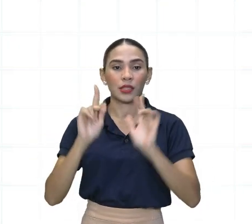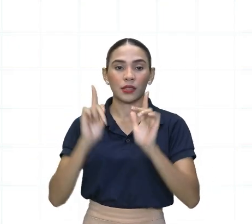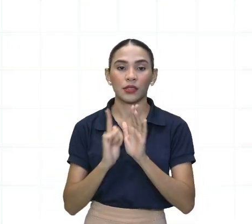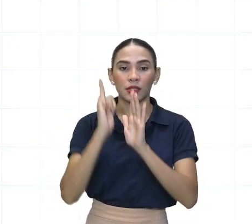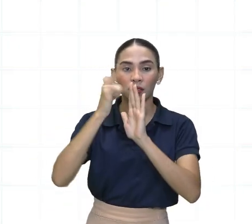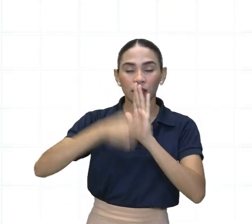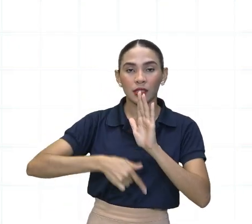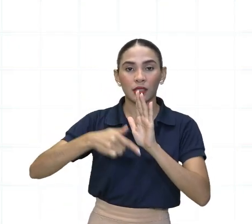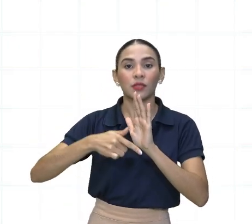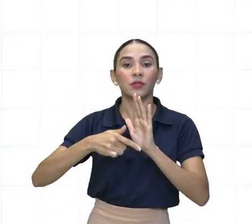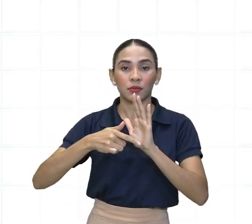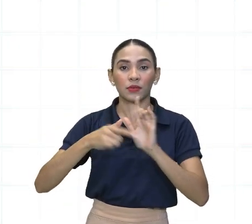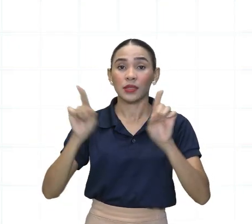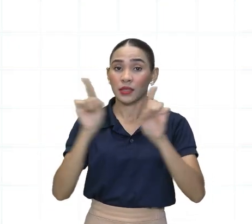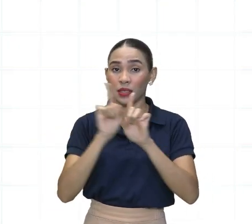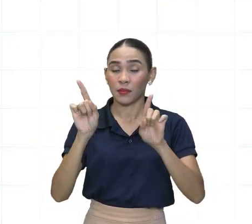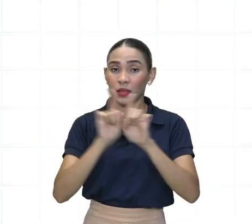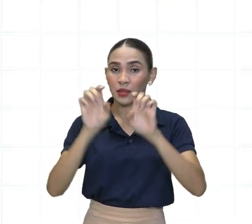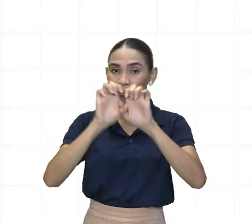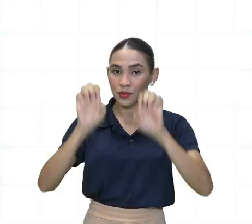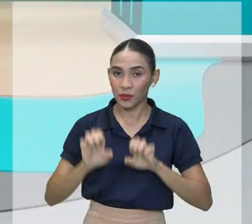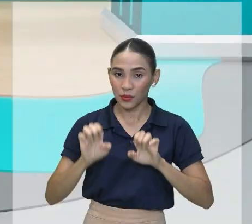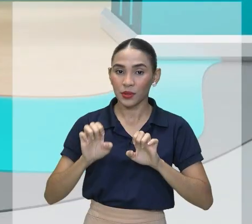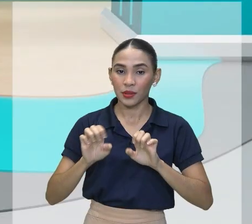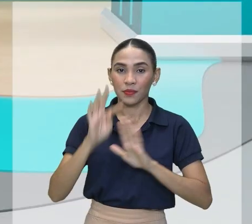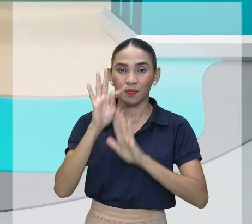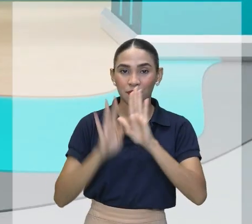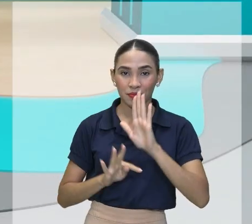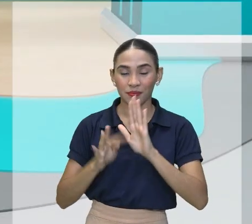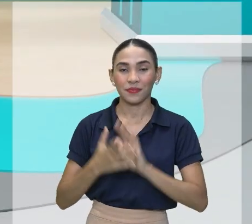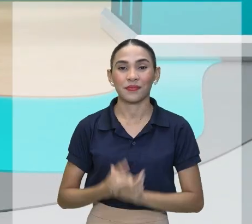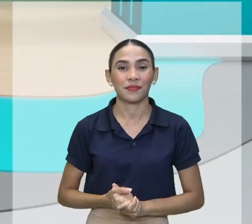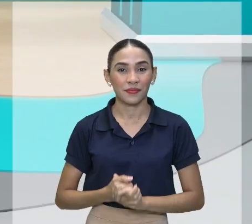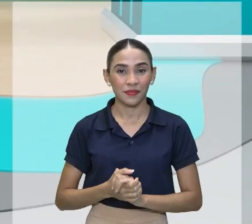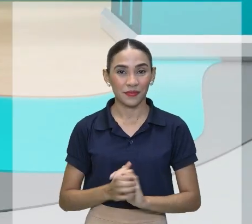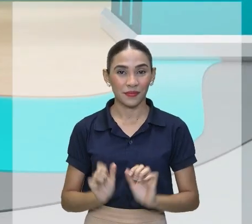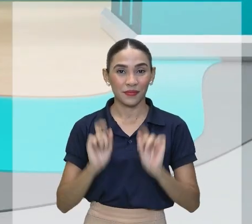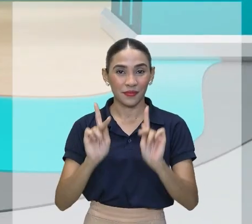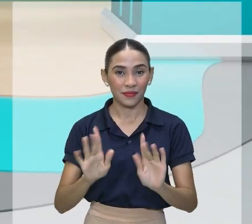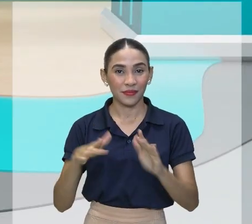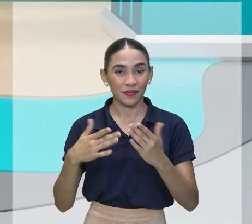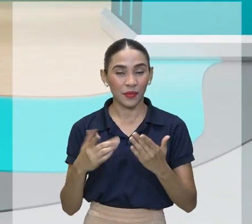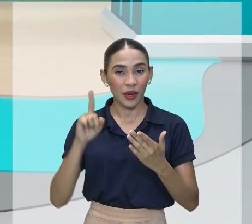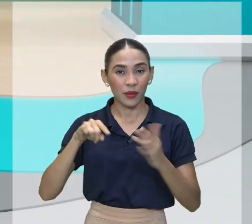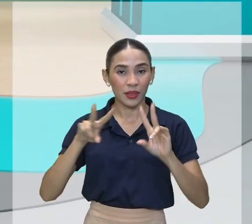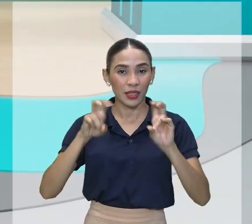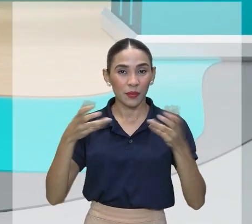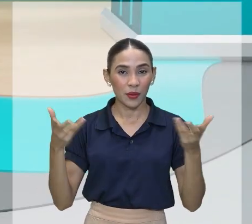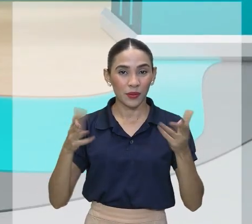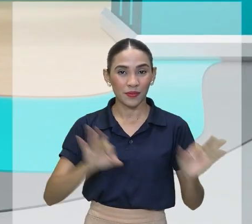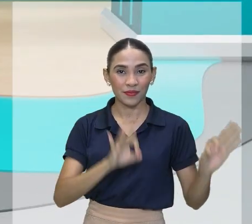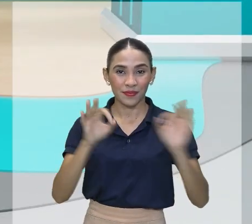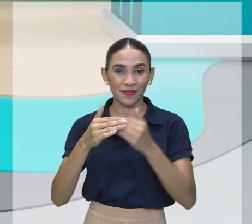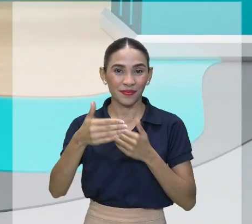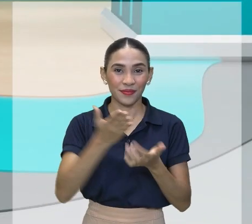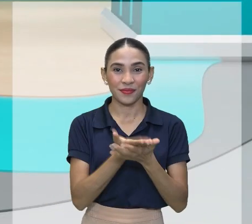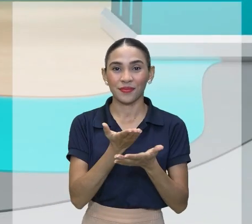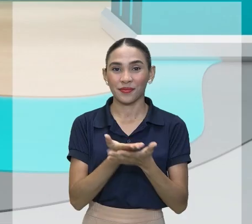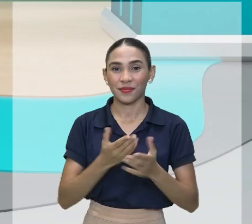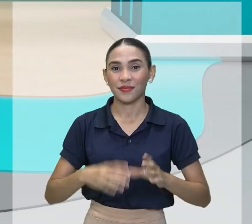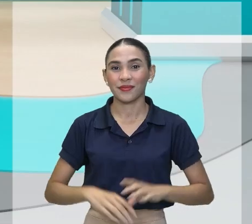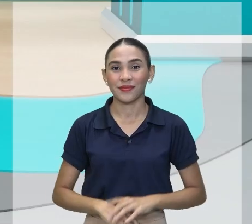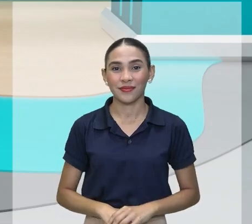gêneros textuais e estruturas textuais. Ok? Esse é o nosso objeto de conhecimento e vamos à nossa